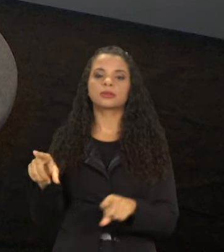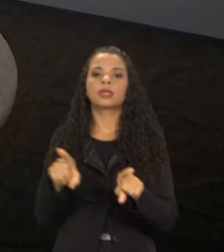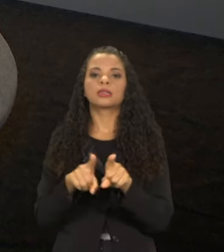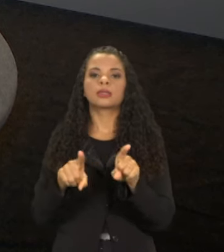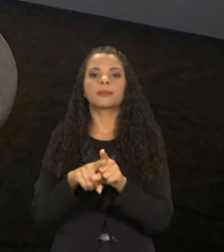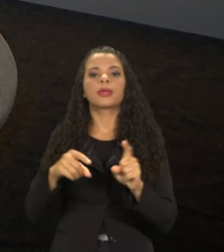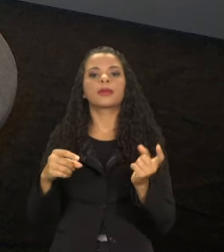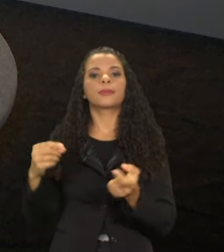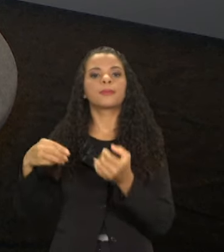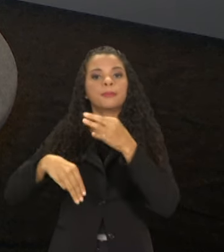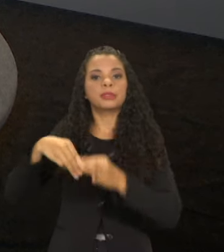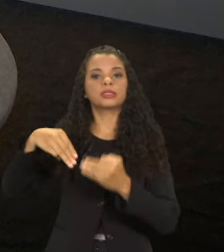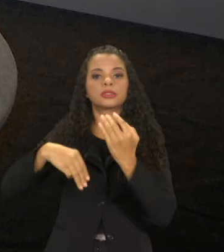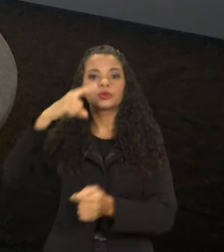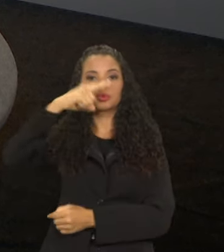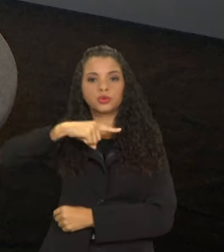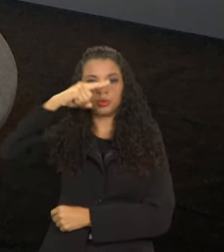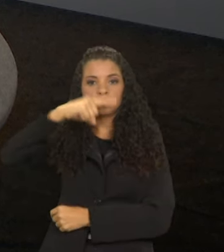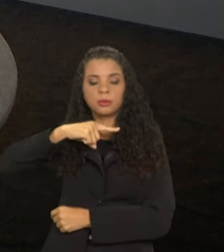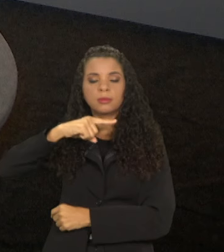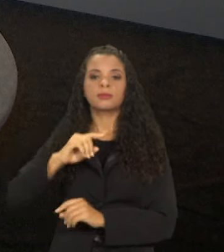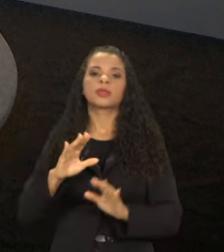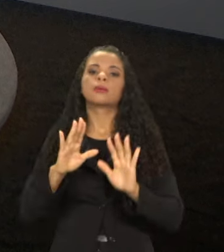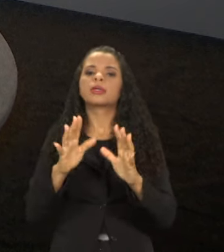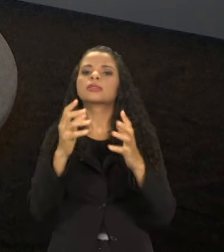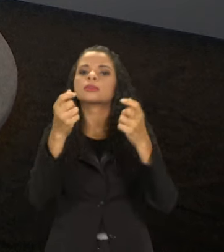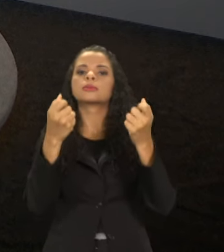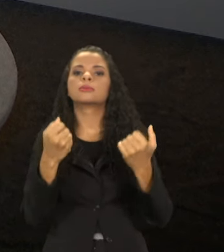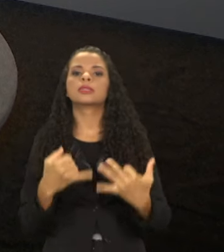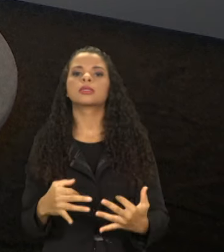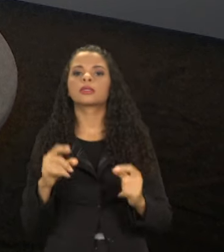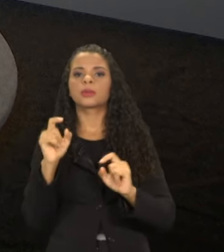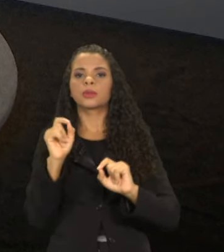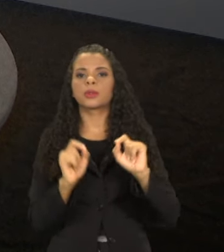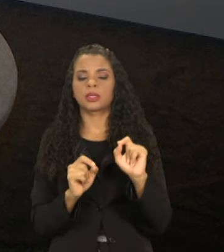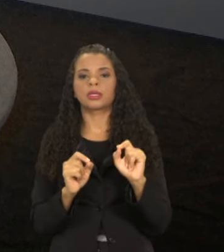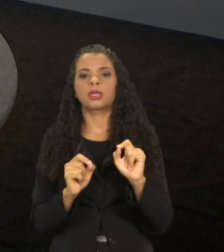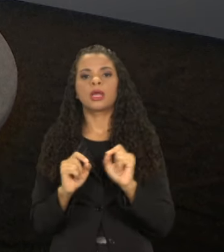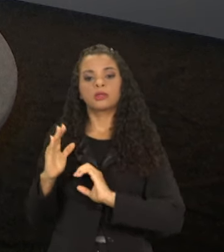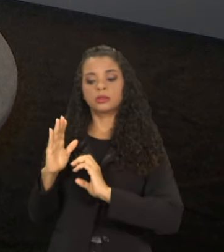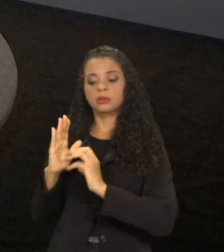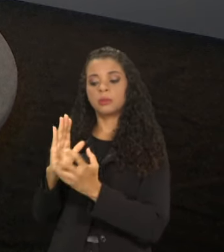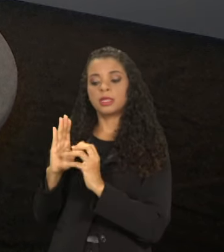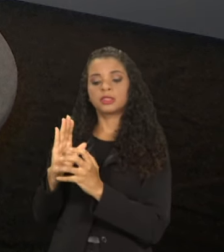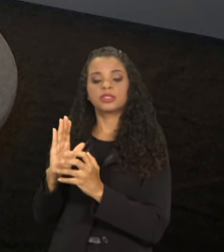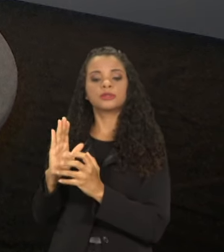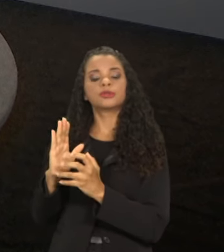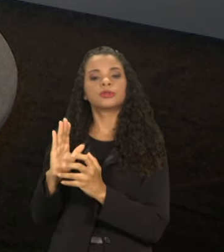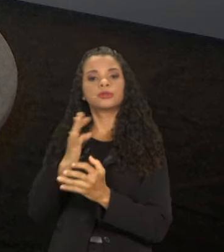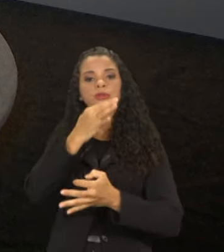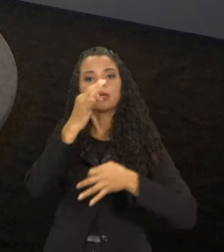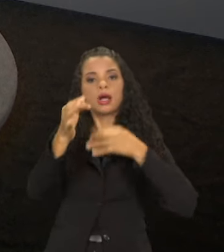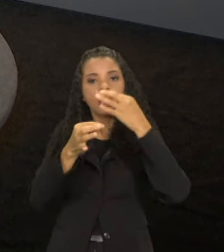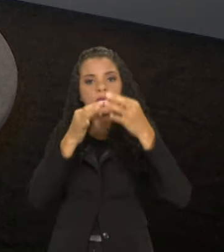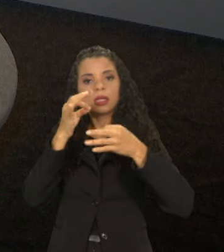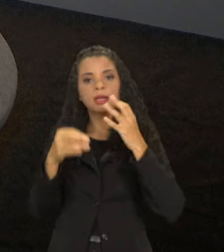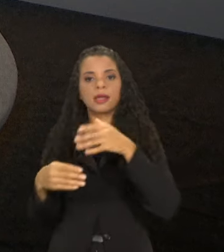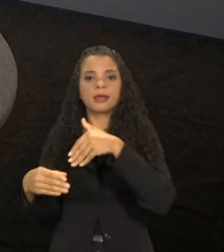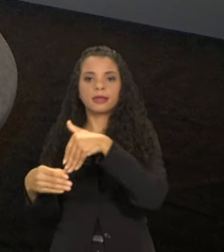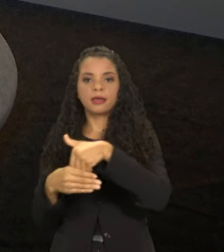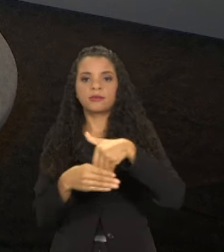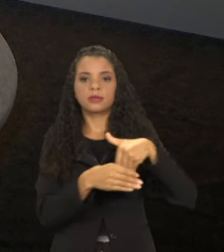Mas a questão formal, né, Karina, para a gente explicar, os partidos alegam que a votação da emenda constitucional, que tem que passar por